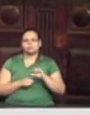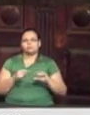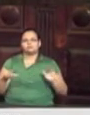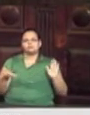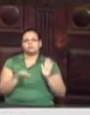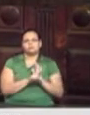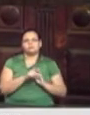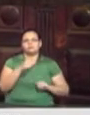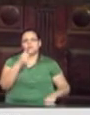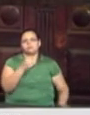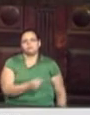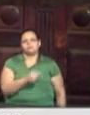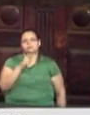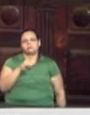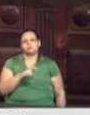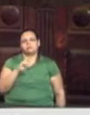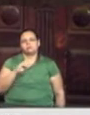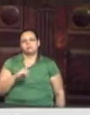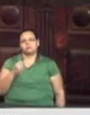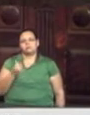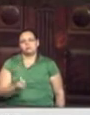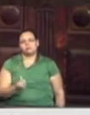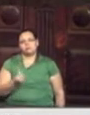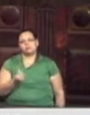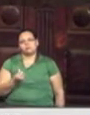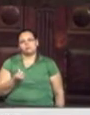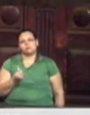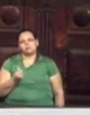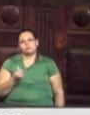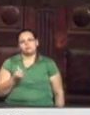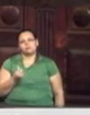Lei 7.506